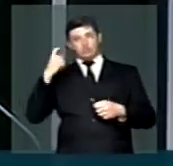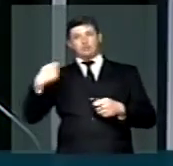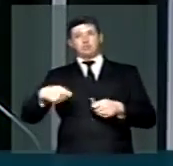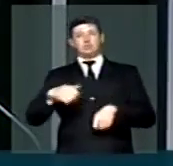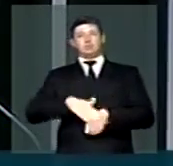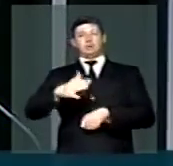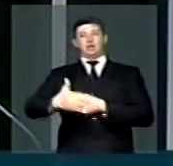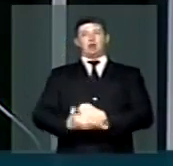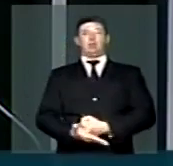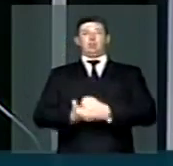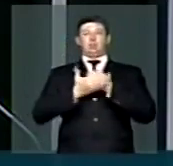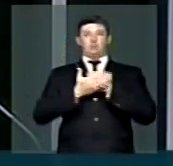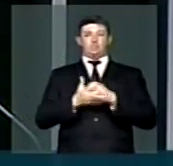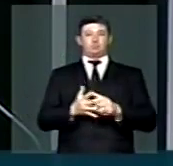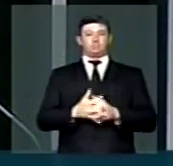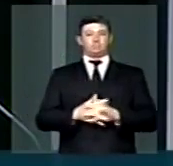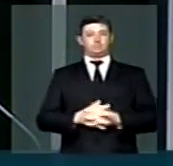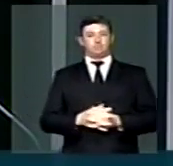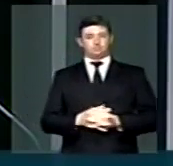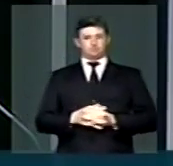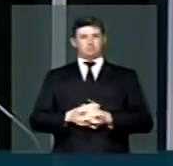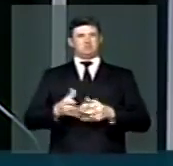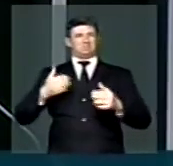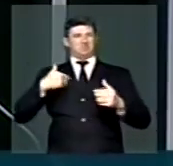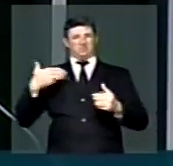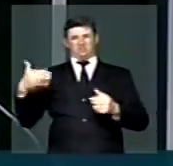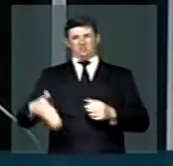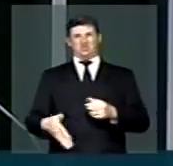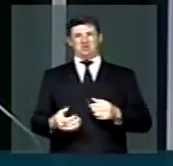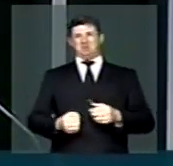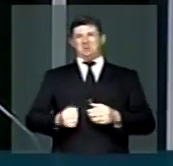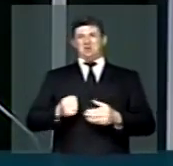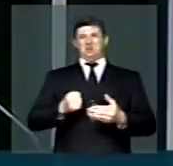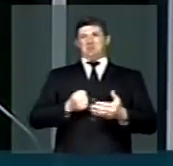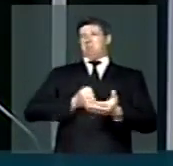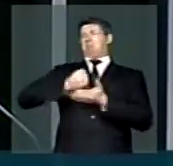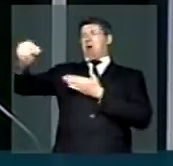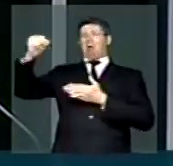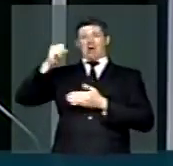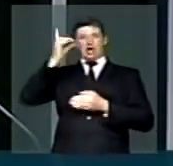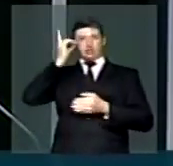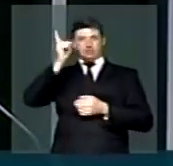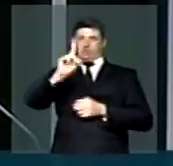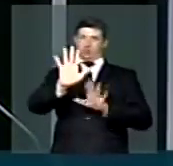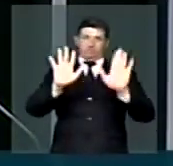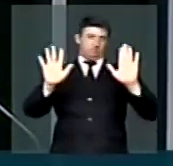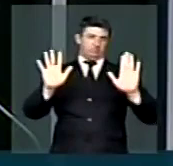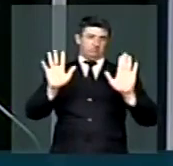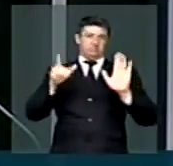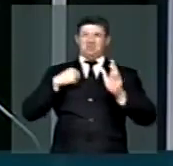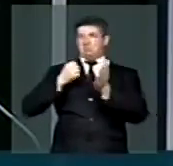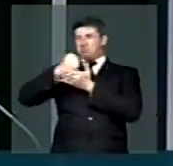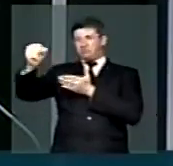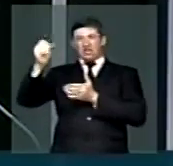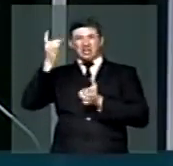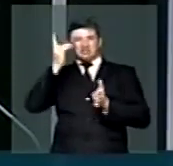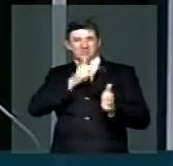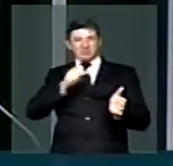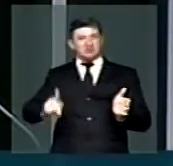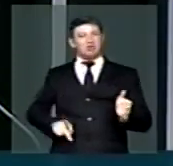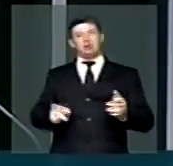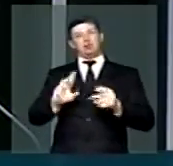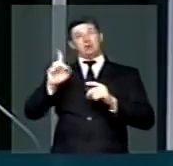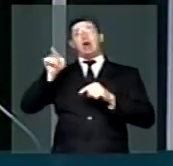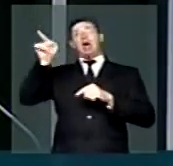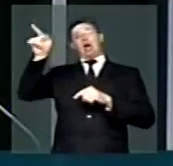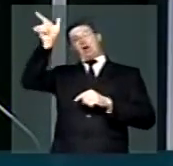precisando do apoio. Nós não viemos aqui derrotar a presidente Dilma. Nós não queremos derrotar a presidente Dilma, que é, sem